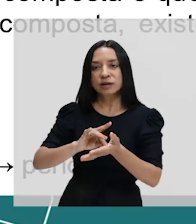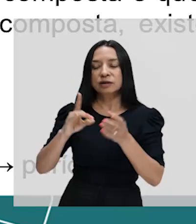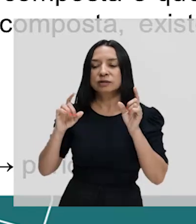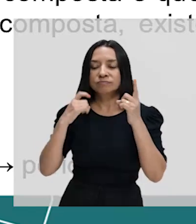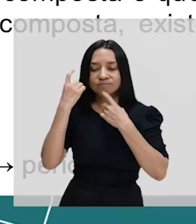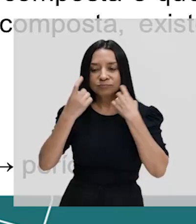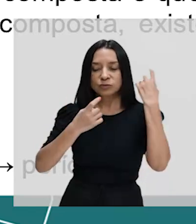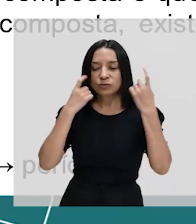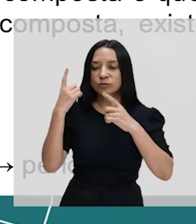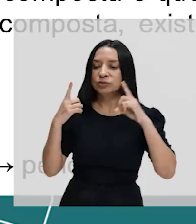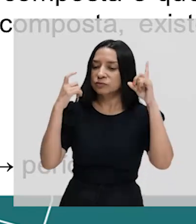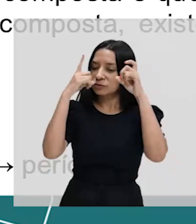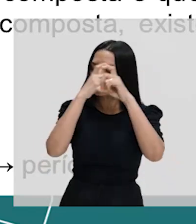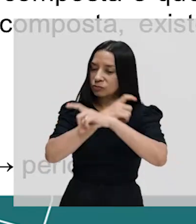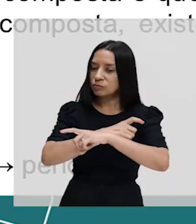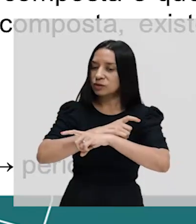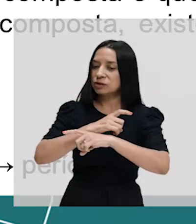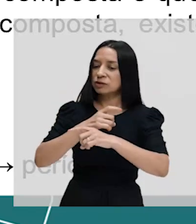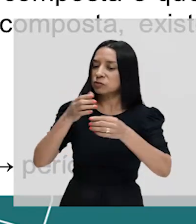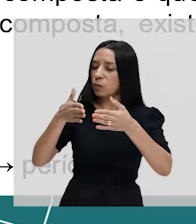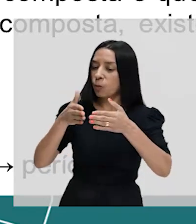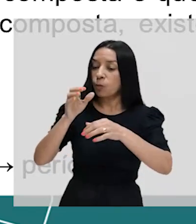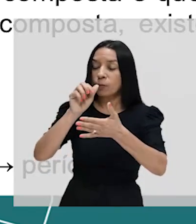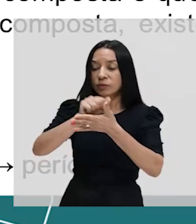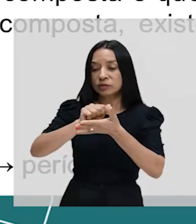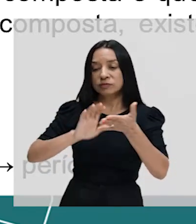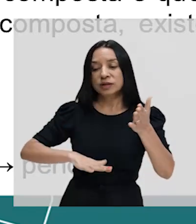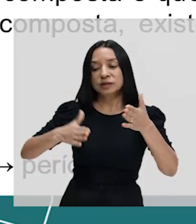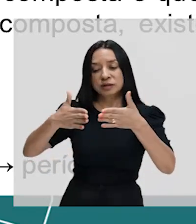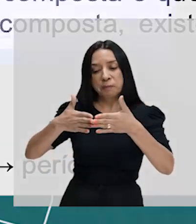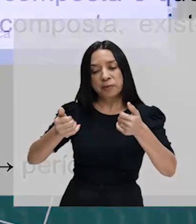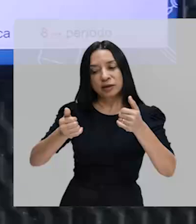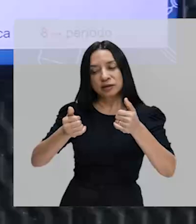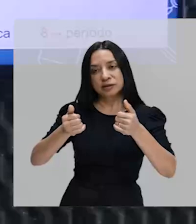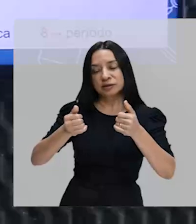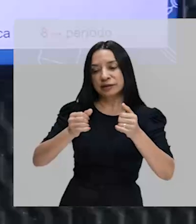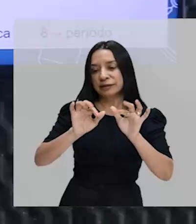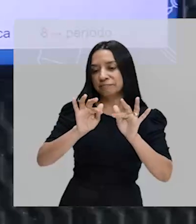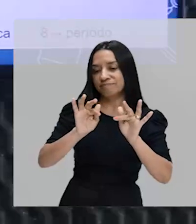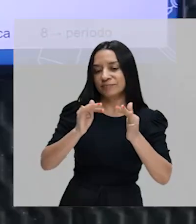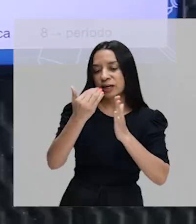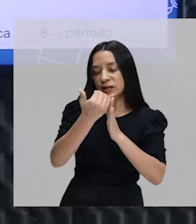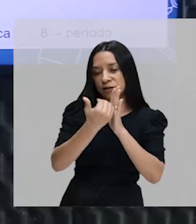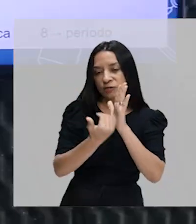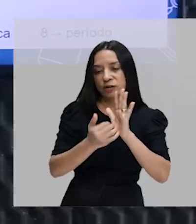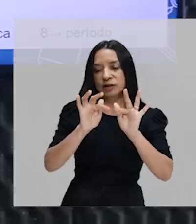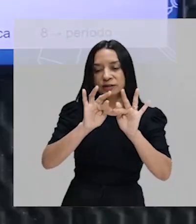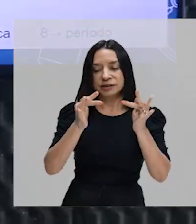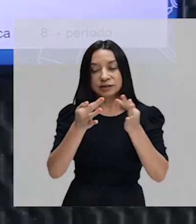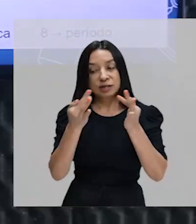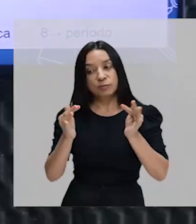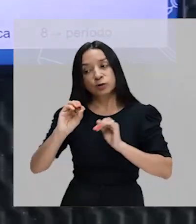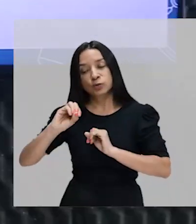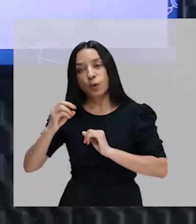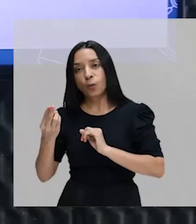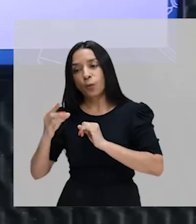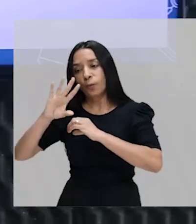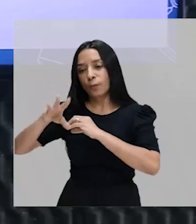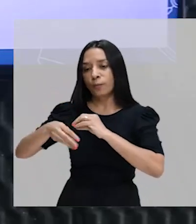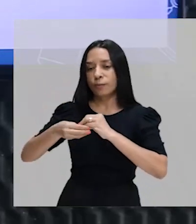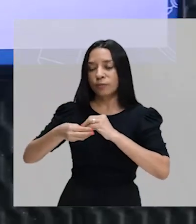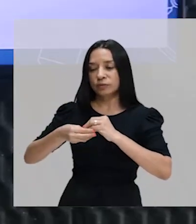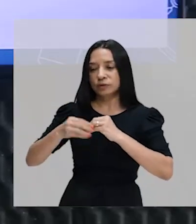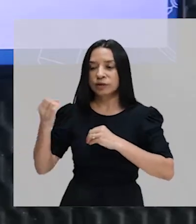um exercício que peça só para você classificar em simples ou composto, tá? Mas é importante você saber essas nomenclaturas, tá bom?